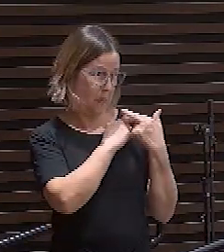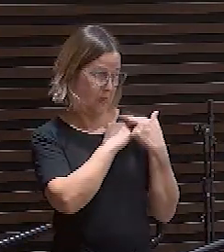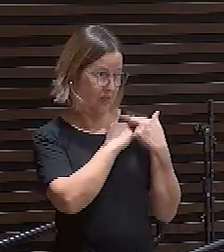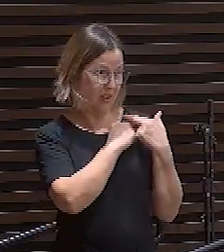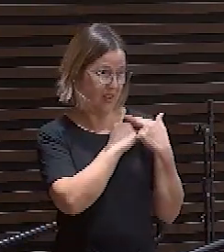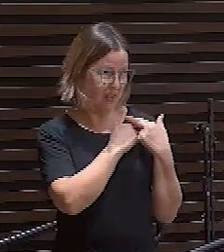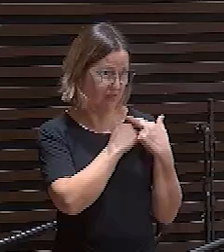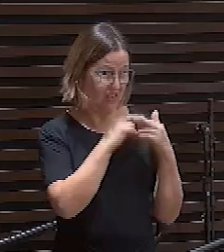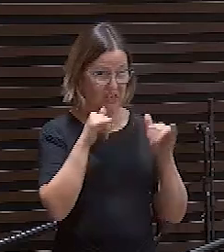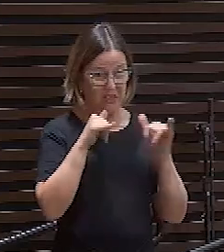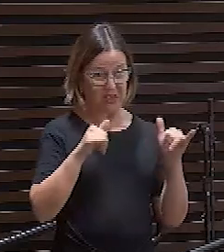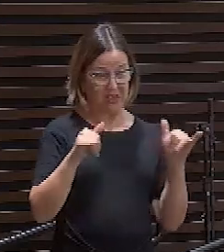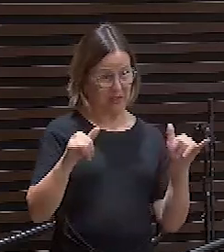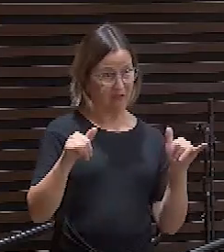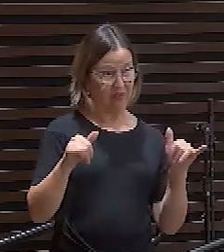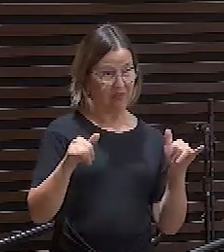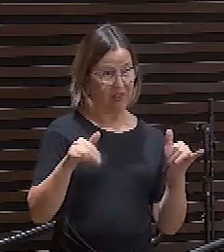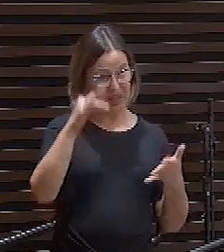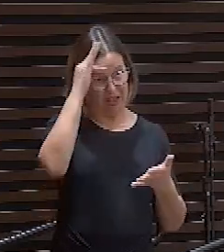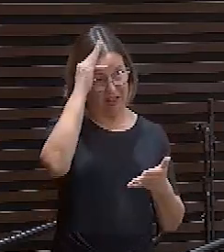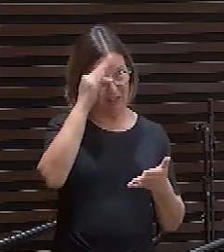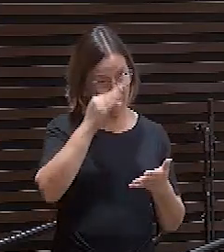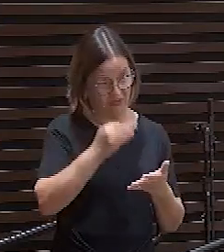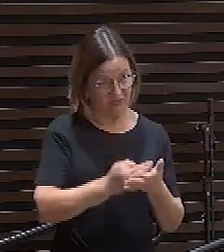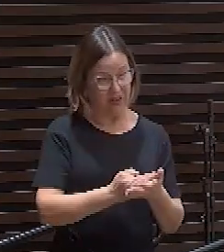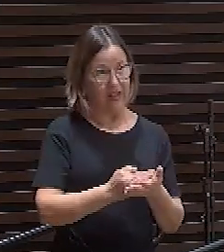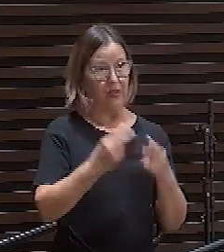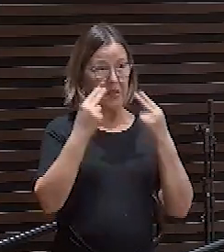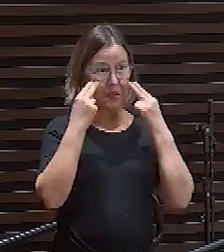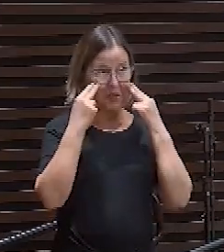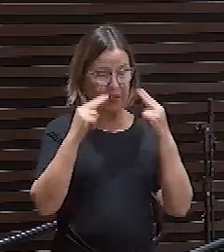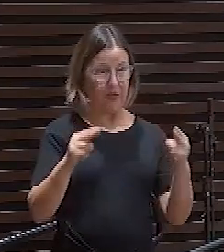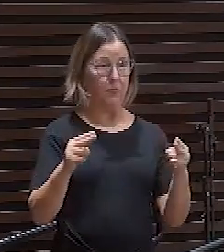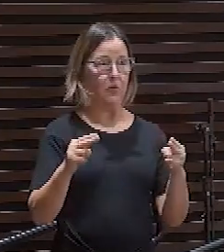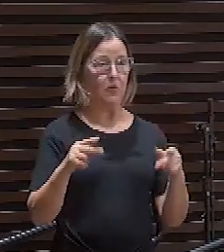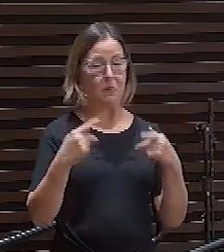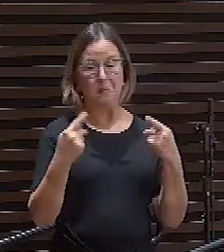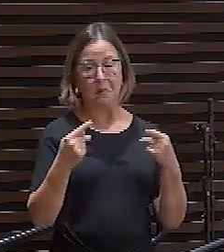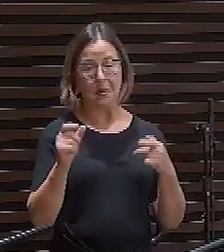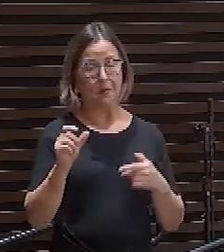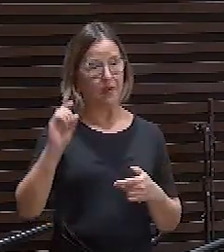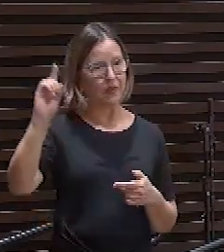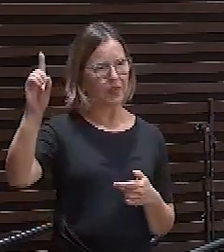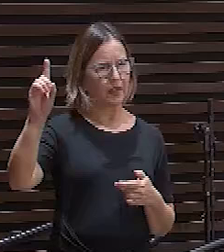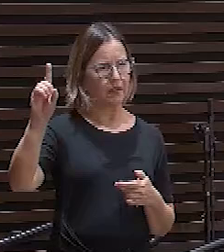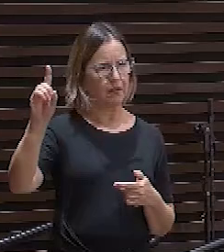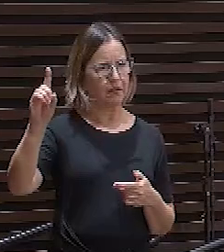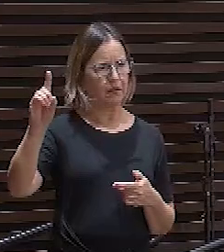fé, o testemunho, a palavra de Deus aos seus filhos, o que eles vão transmitir?